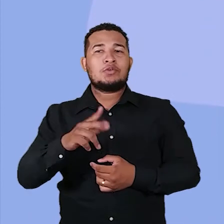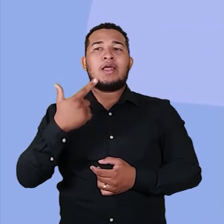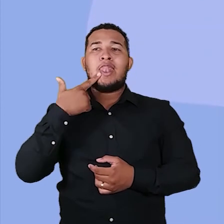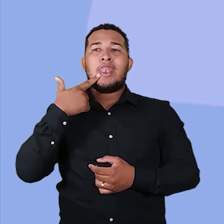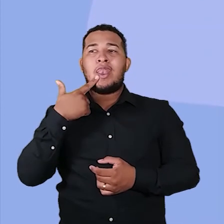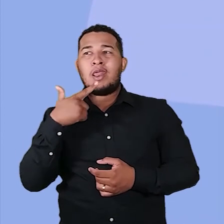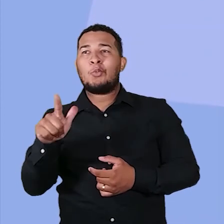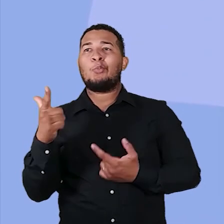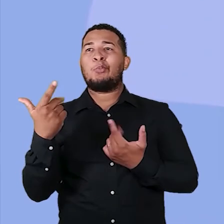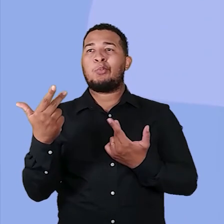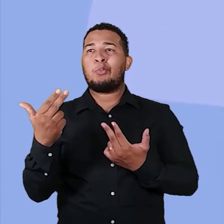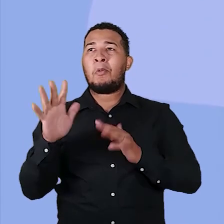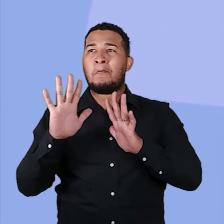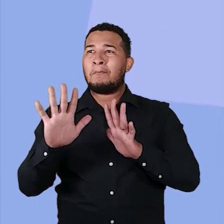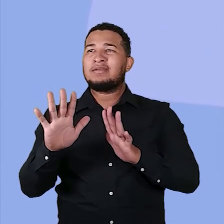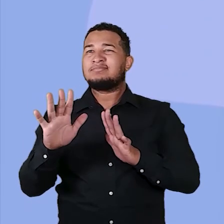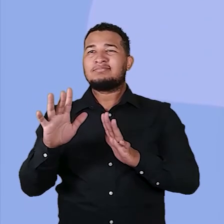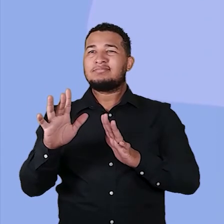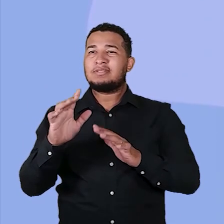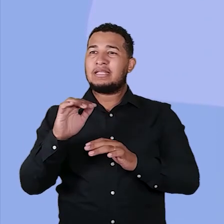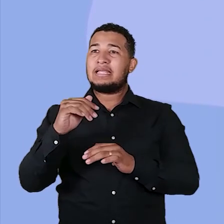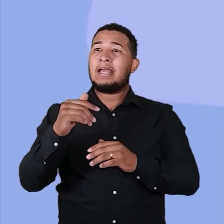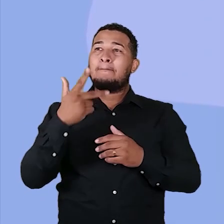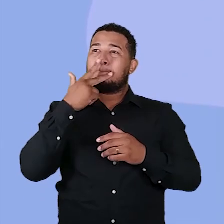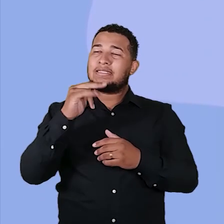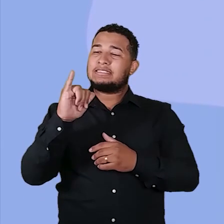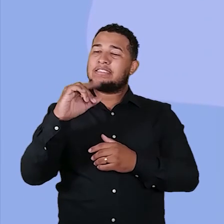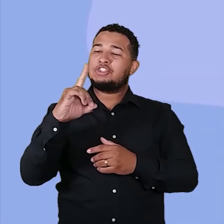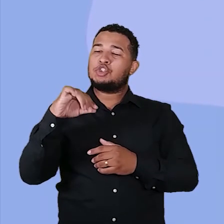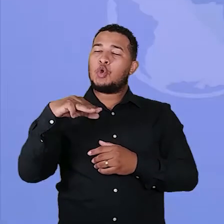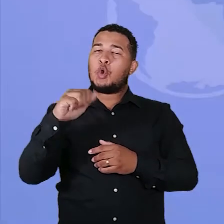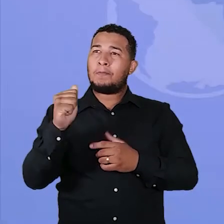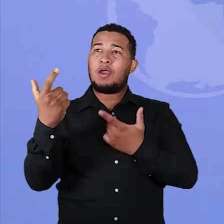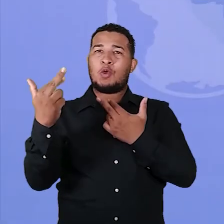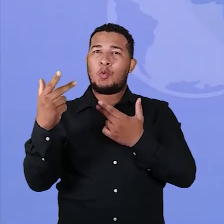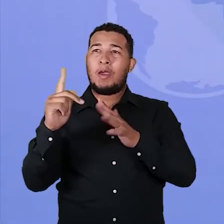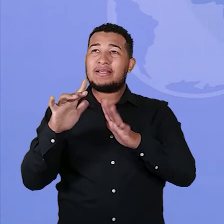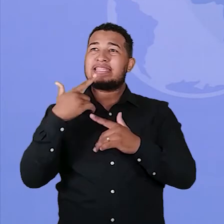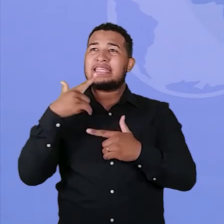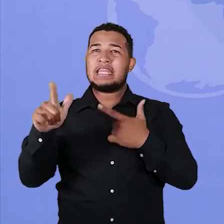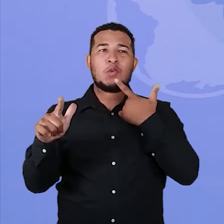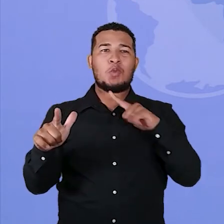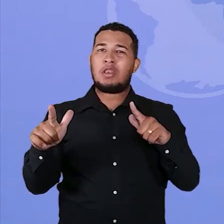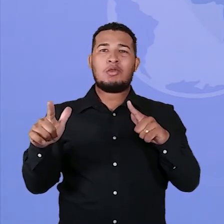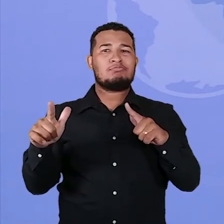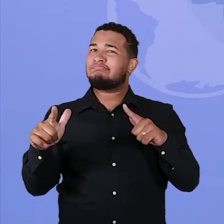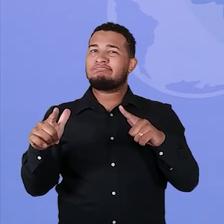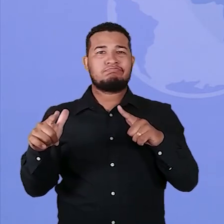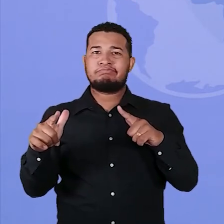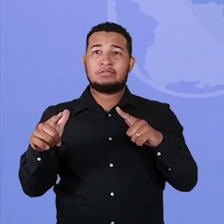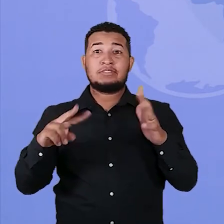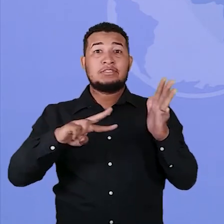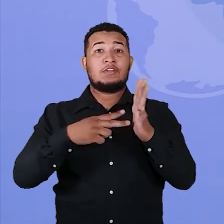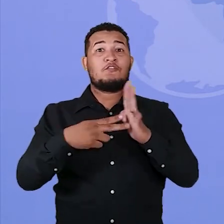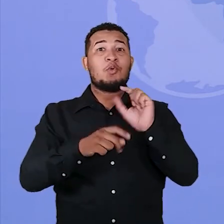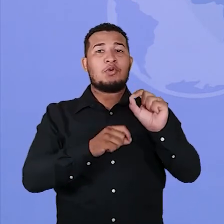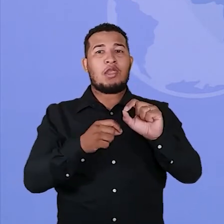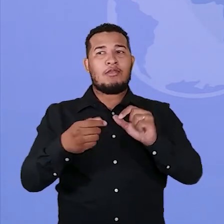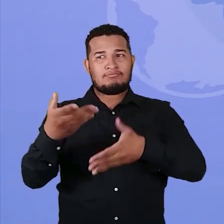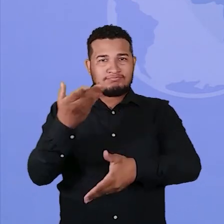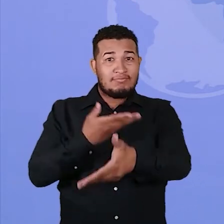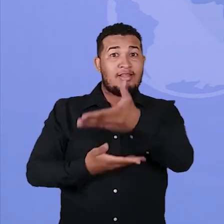o mesmo idioma, não falamos a mesma língua. Os dois ali não falam a mesma língua, significa